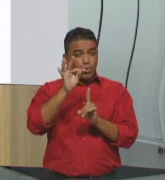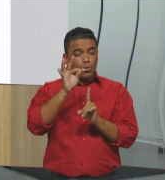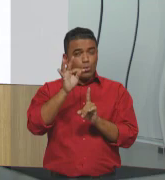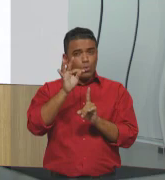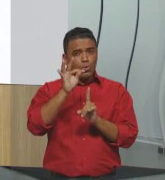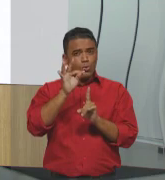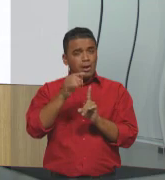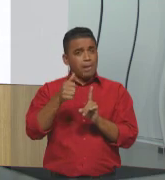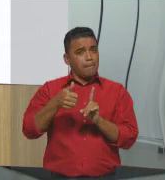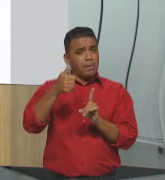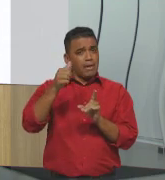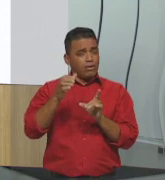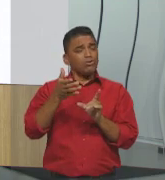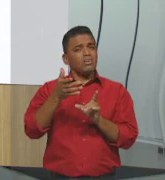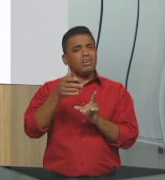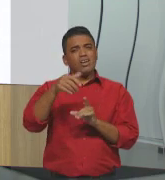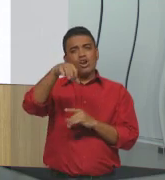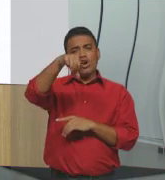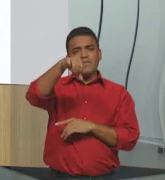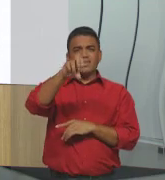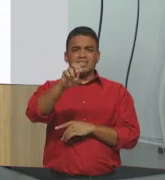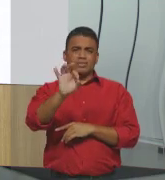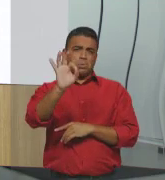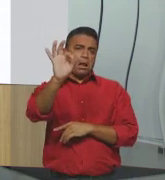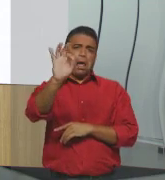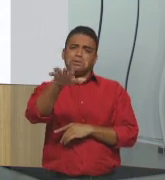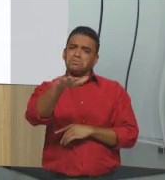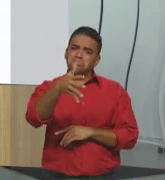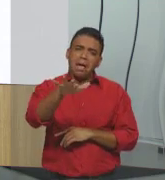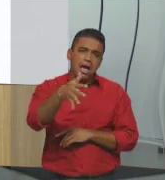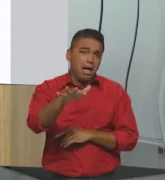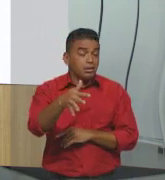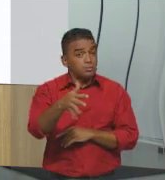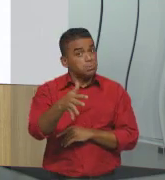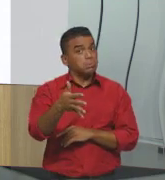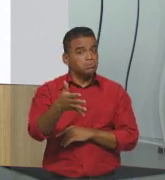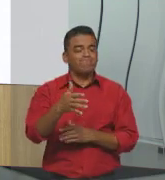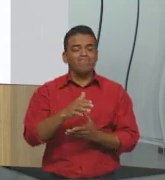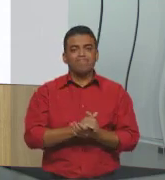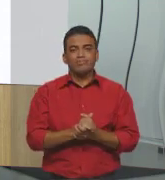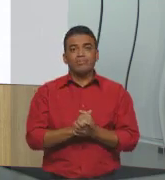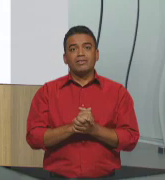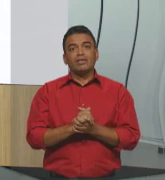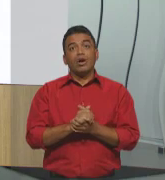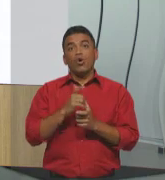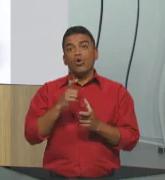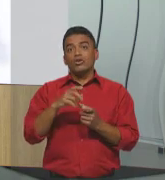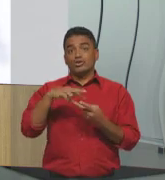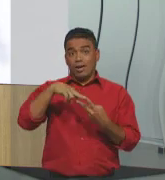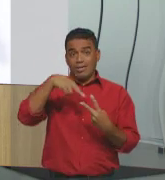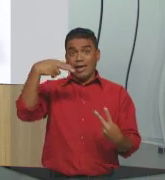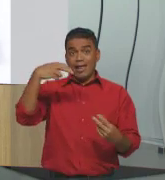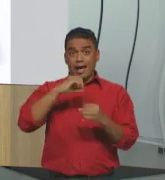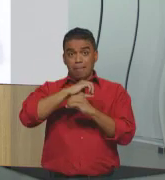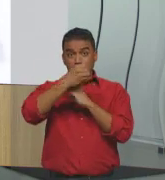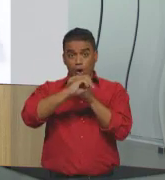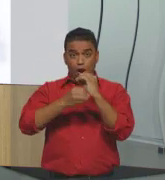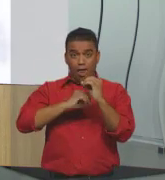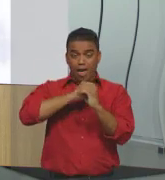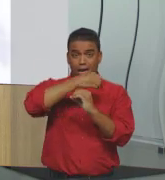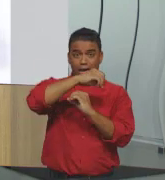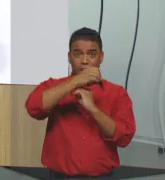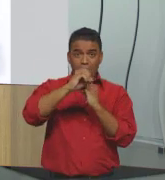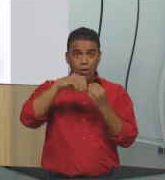em um primeiro ciclo de 95 graus mais ou menos, onde então a molécula de DNA ela vai se desnaturar, então ela vai